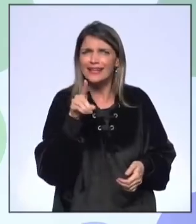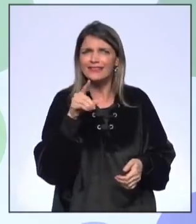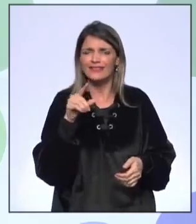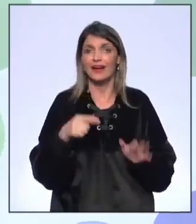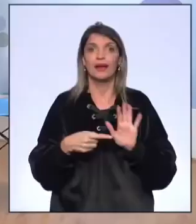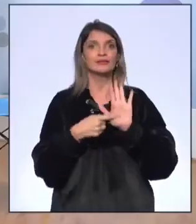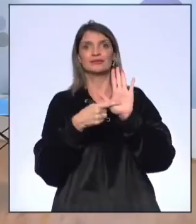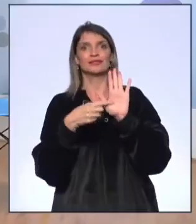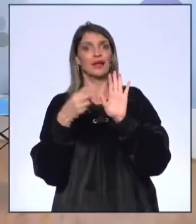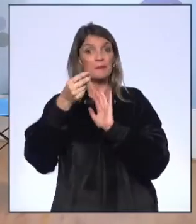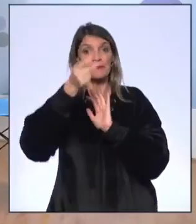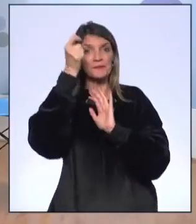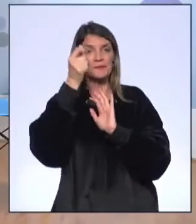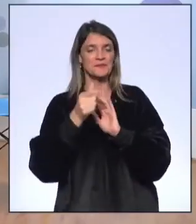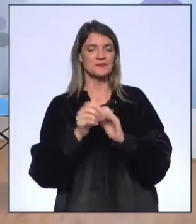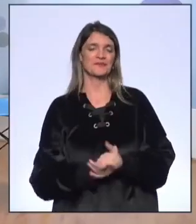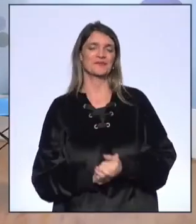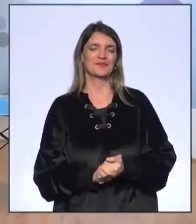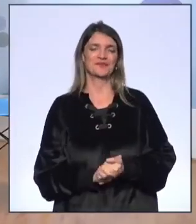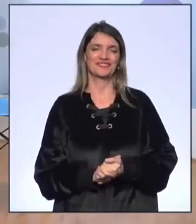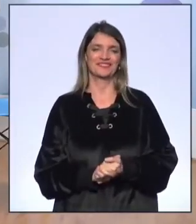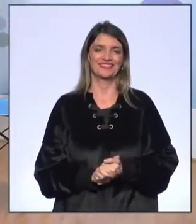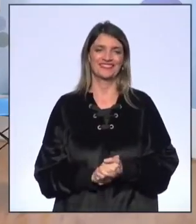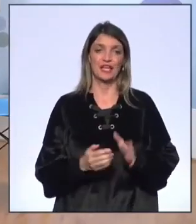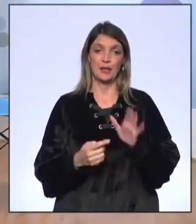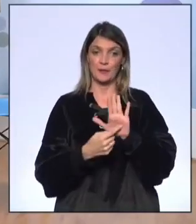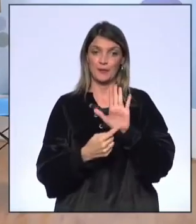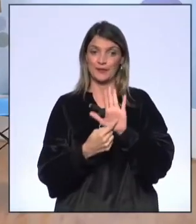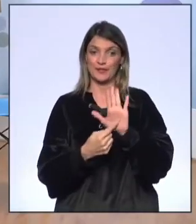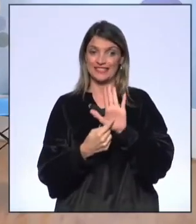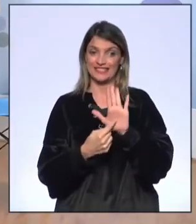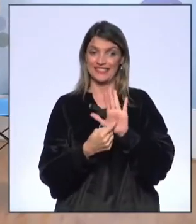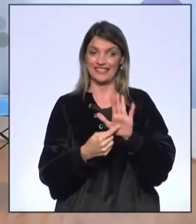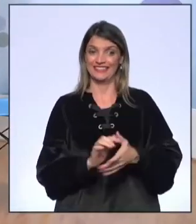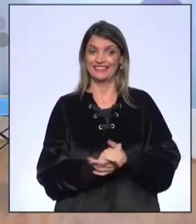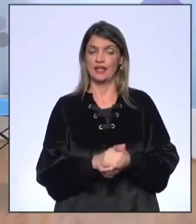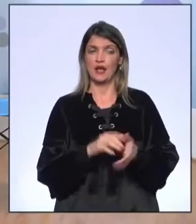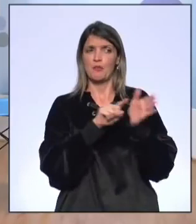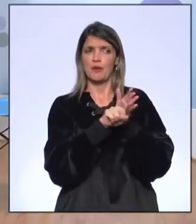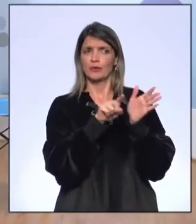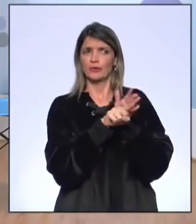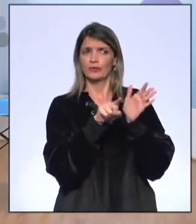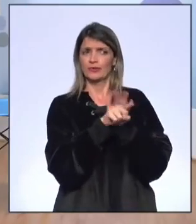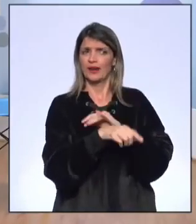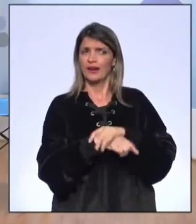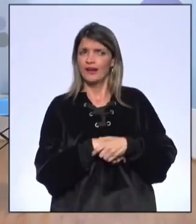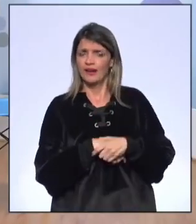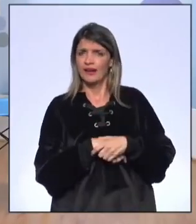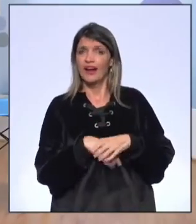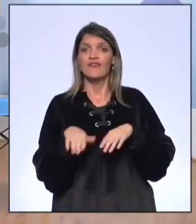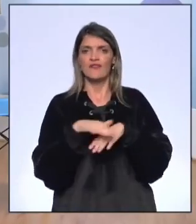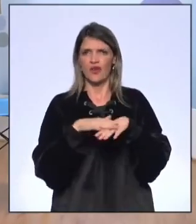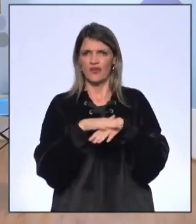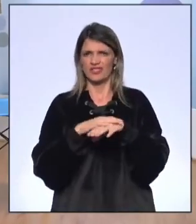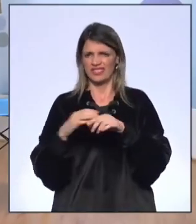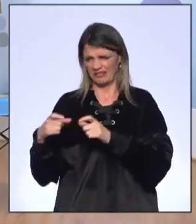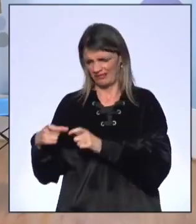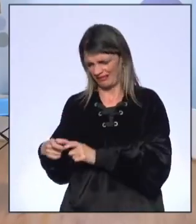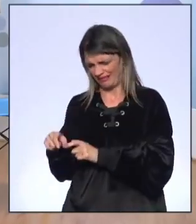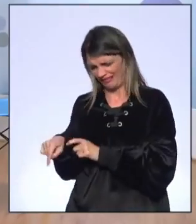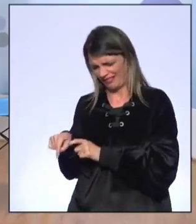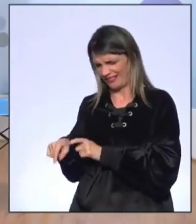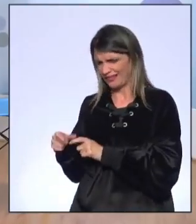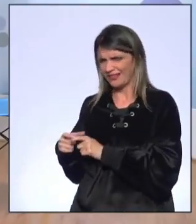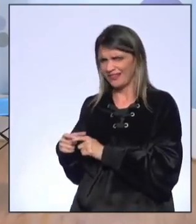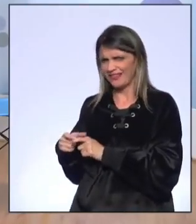vai me falar, baseado naquela latinha ali. Ixi. Posso perguntar se o Joule está aí? Você vai conversar com essa latinha que está em cima